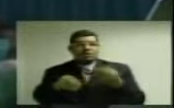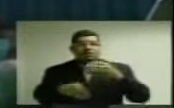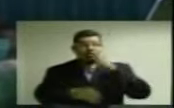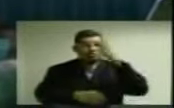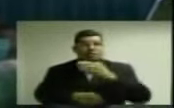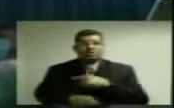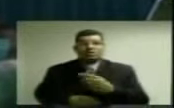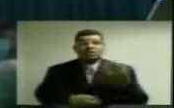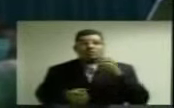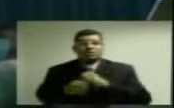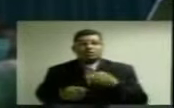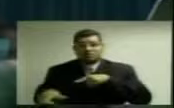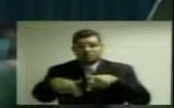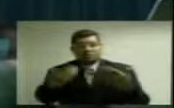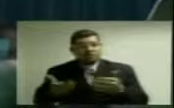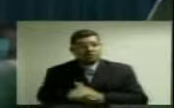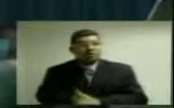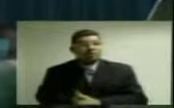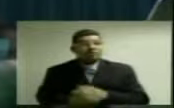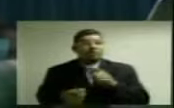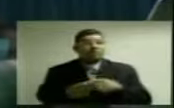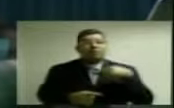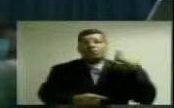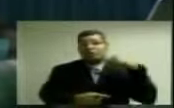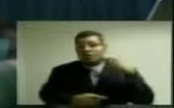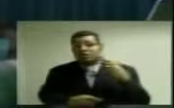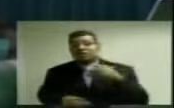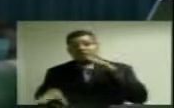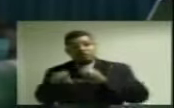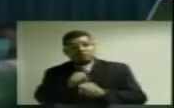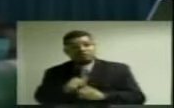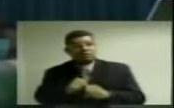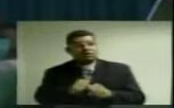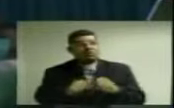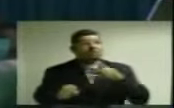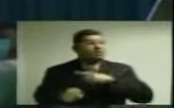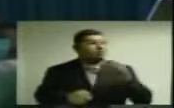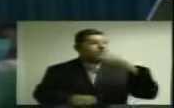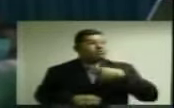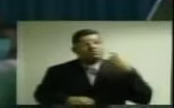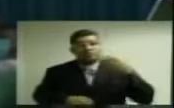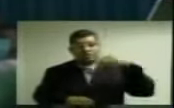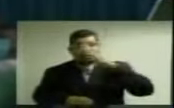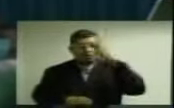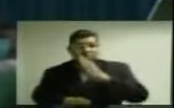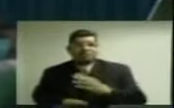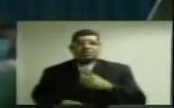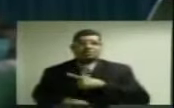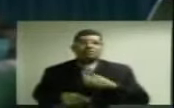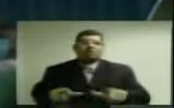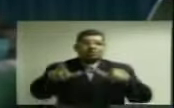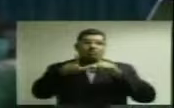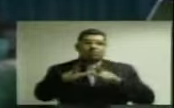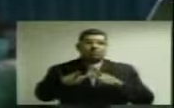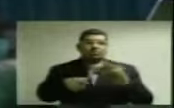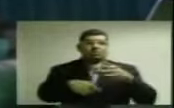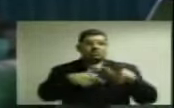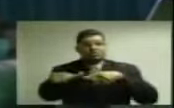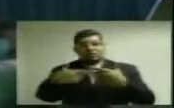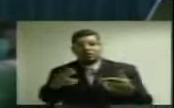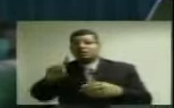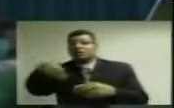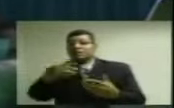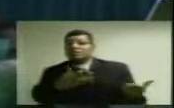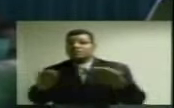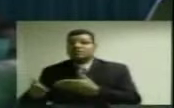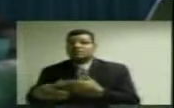no Brasil, tem que validar o seu diploma. O advogado formado em Harvard, para ser advogado no Brasil, tem que validar o seu diploma e